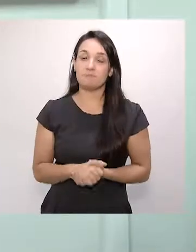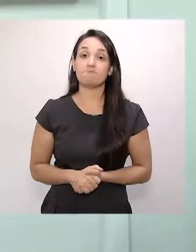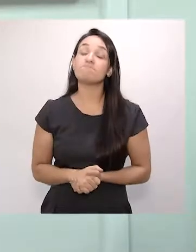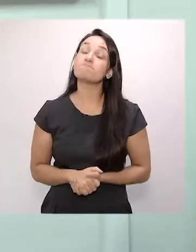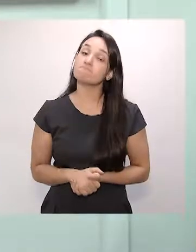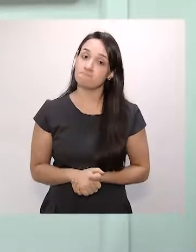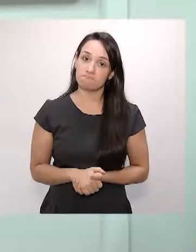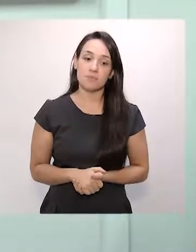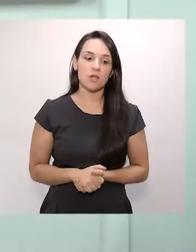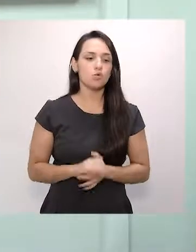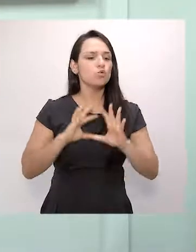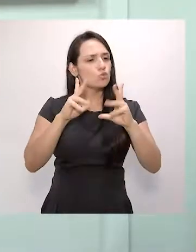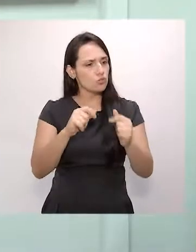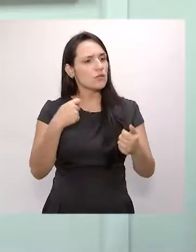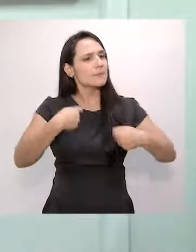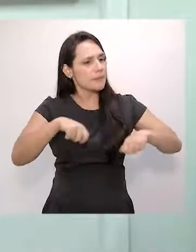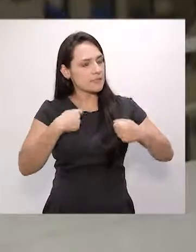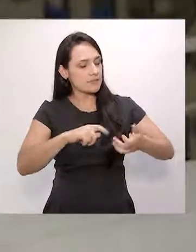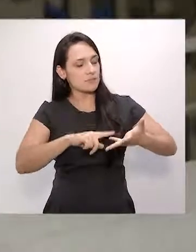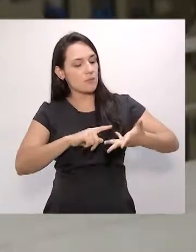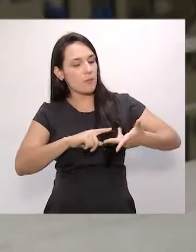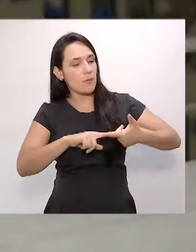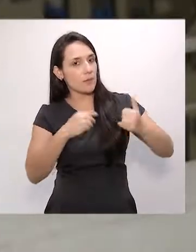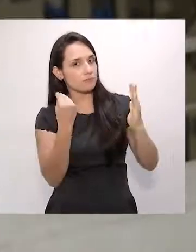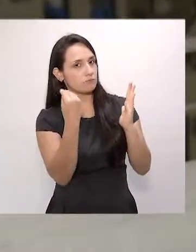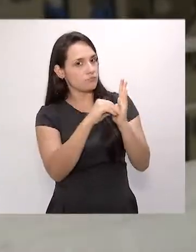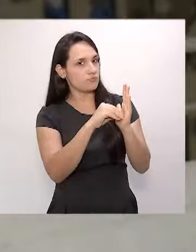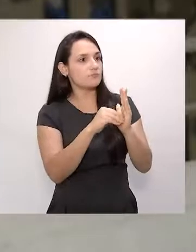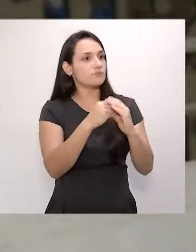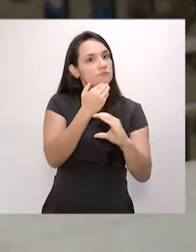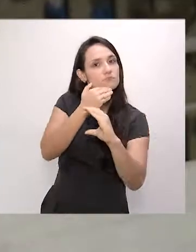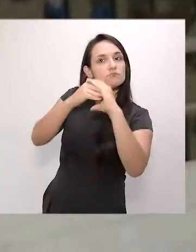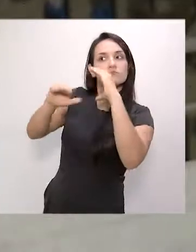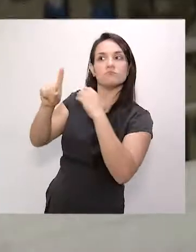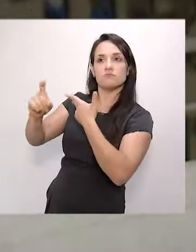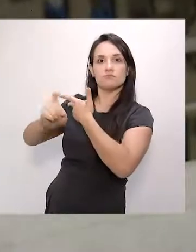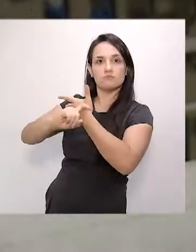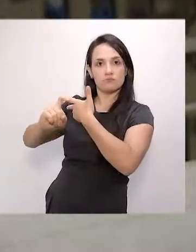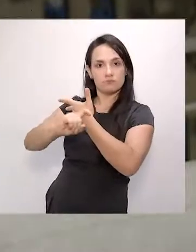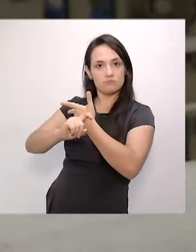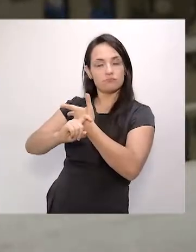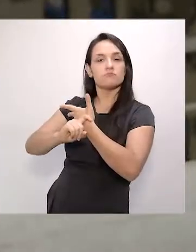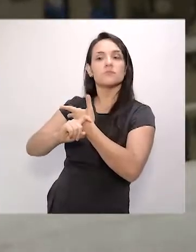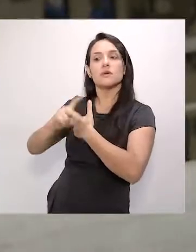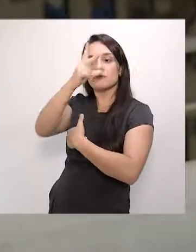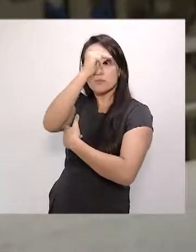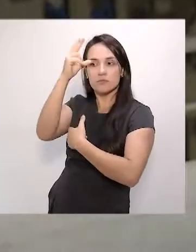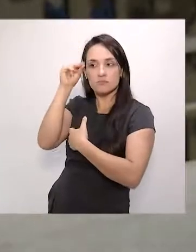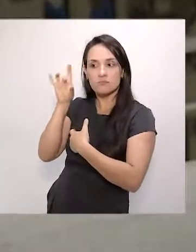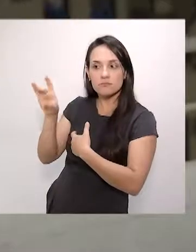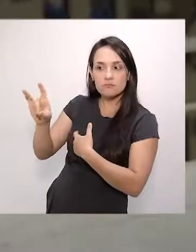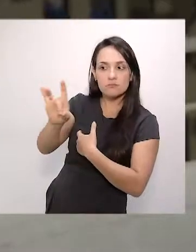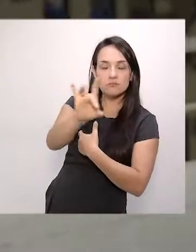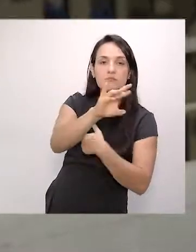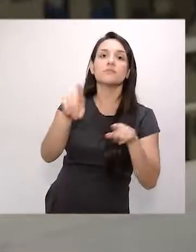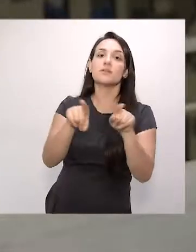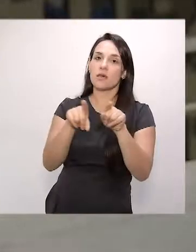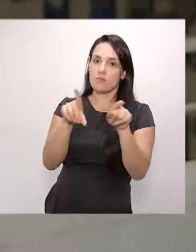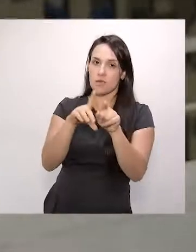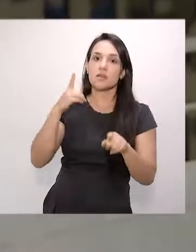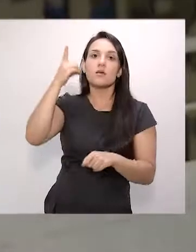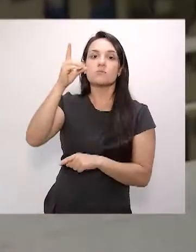remoto, nesse período de pandemia. As demandas identificadas na audiência pública serão encaminhadas para os